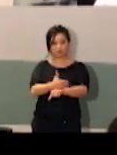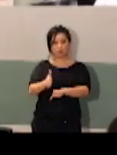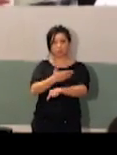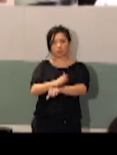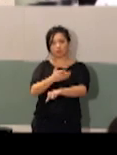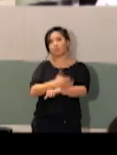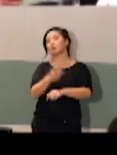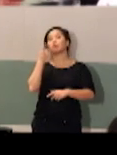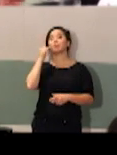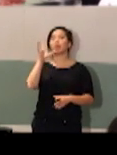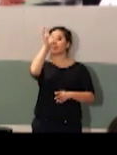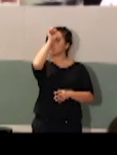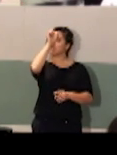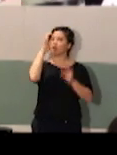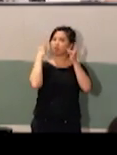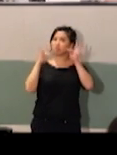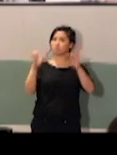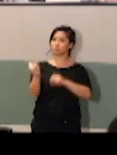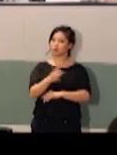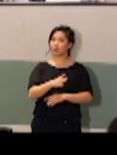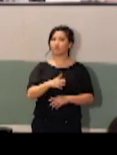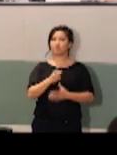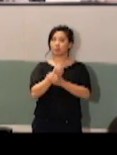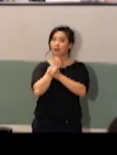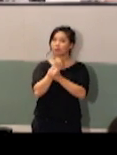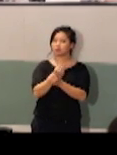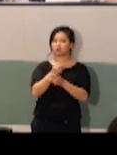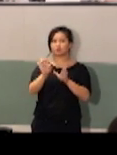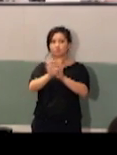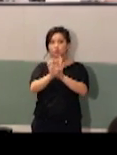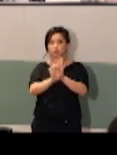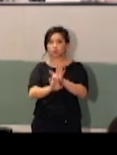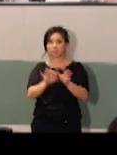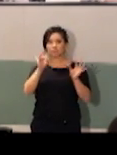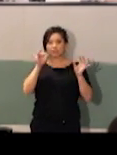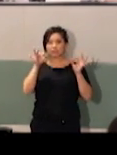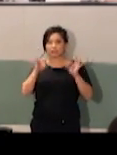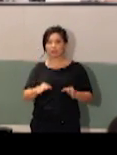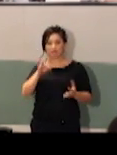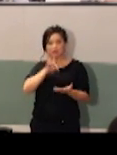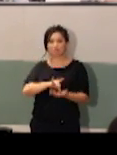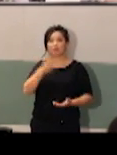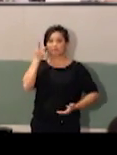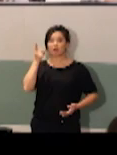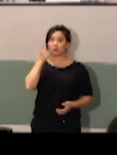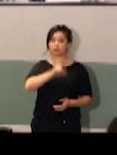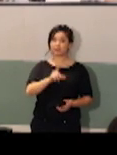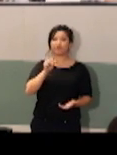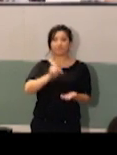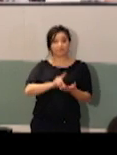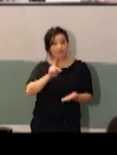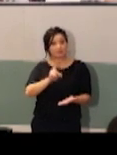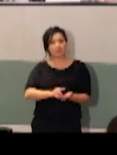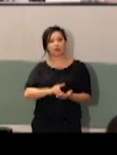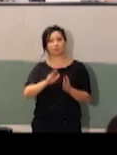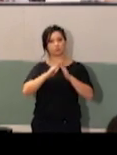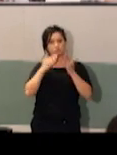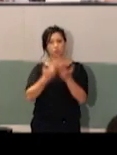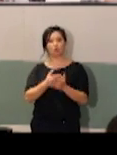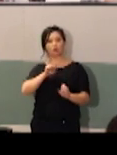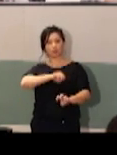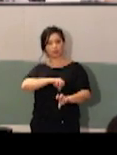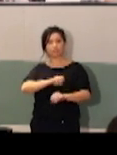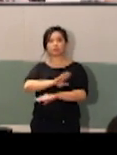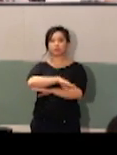uma infraestrutura adequada para que nós tenhamos educação em tempo integral de verdade. E investindo